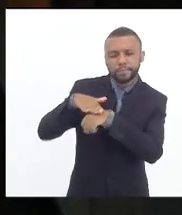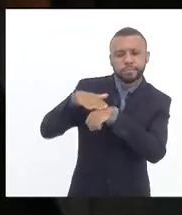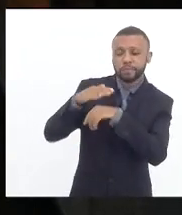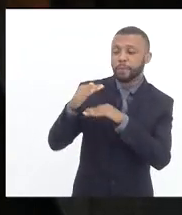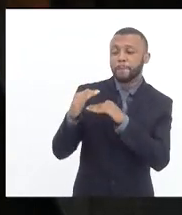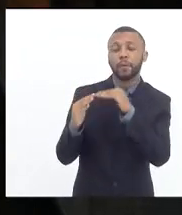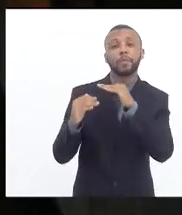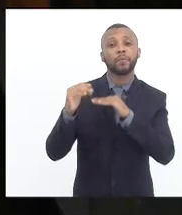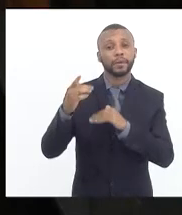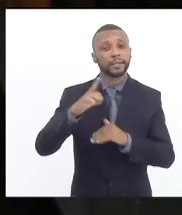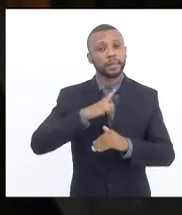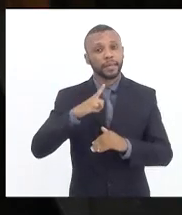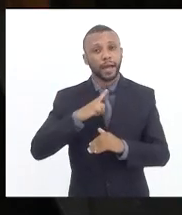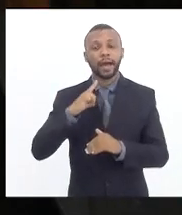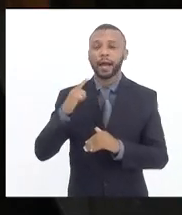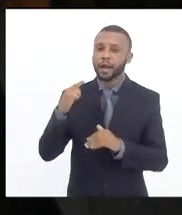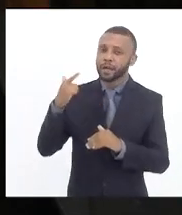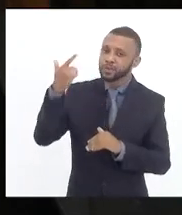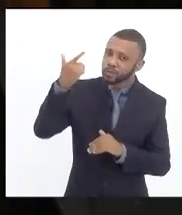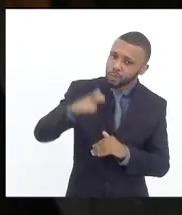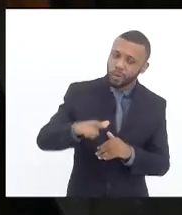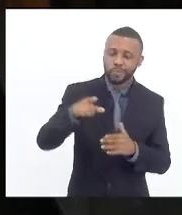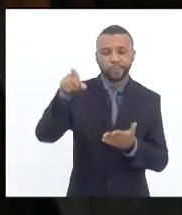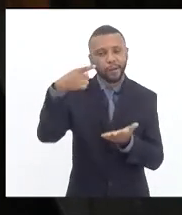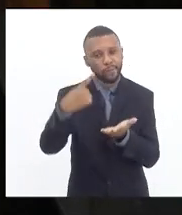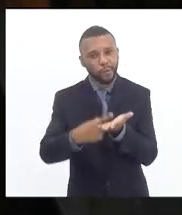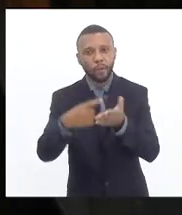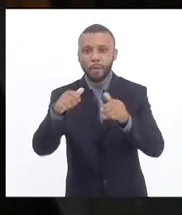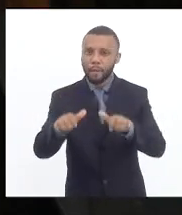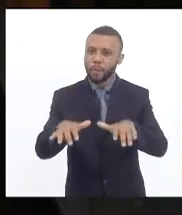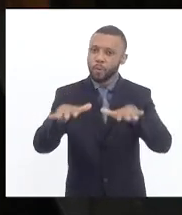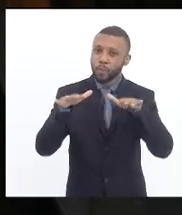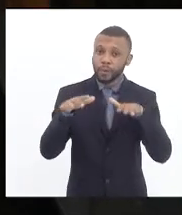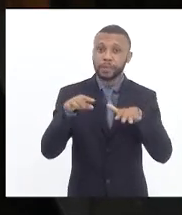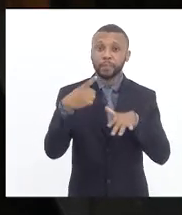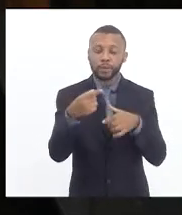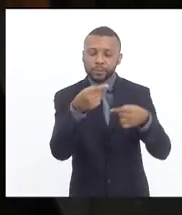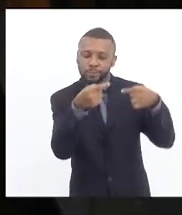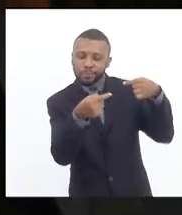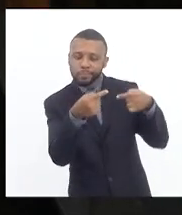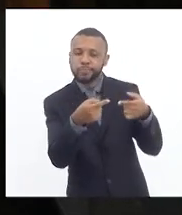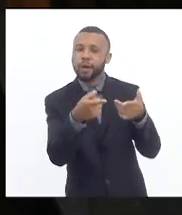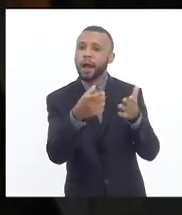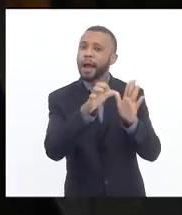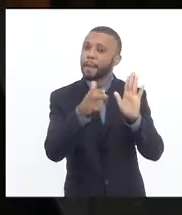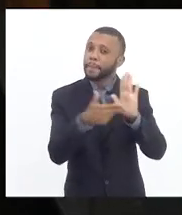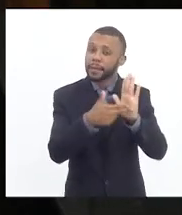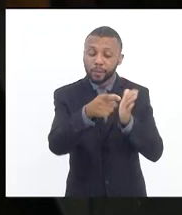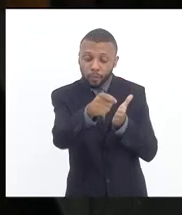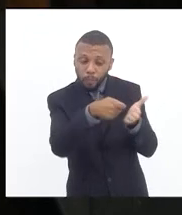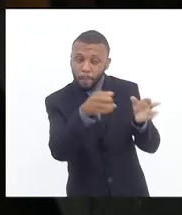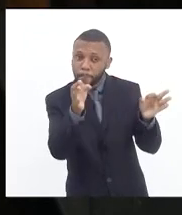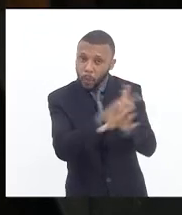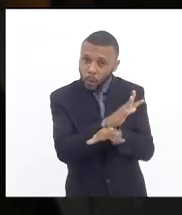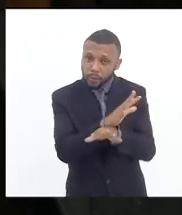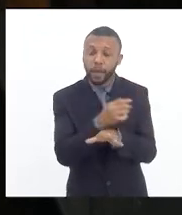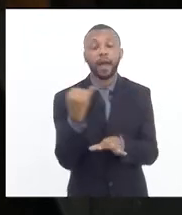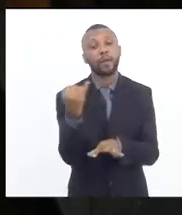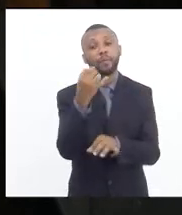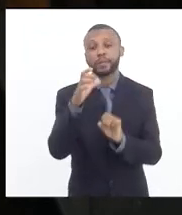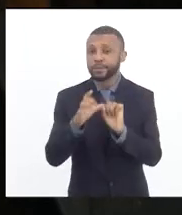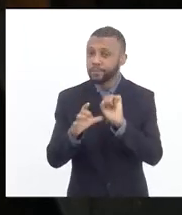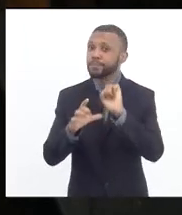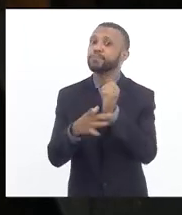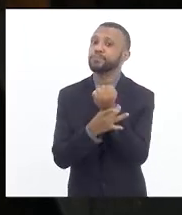que haverá uma nova rodada de audiências públicas depois que as emendas foram protocoladas isso é muito importante ficar segurando o que de fato